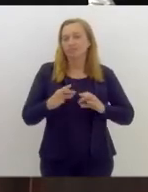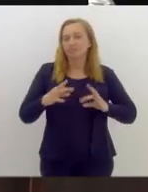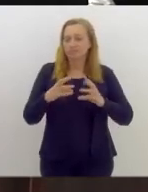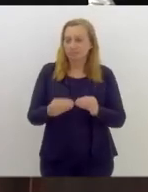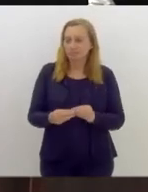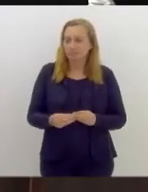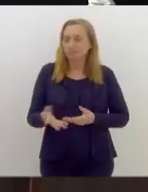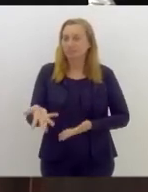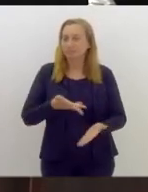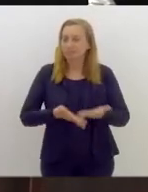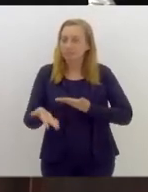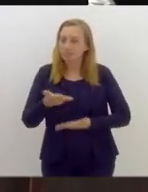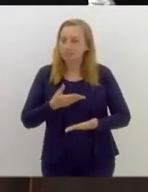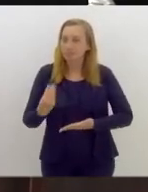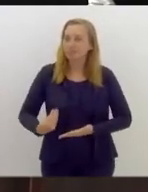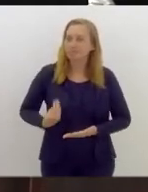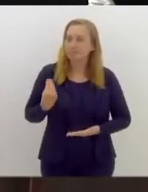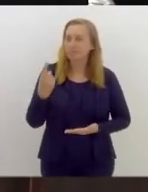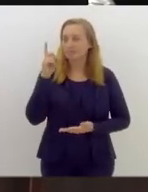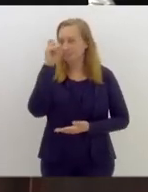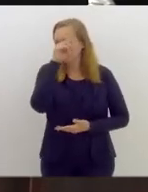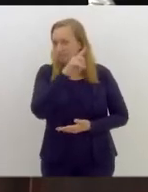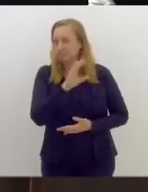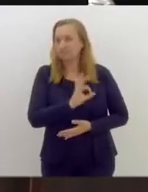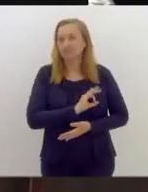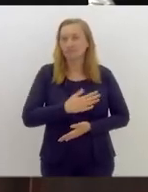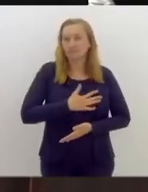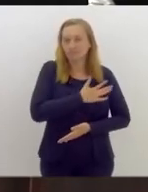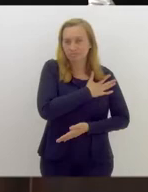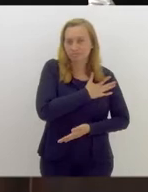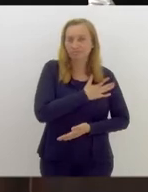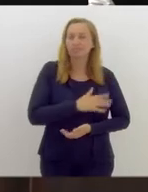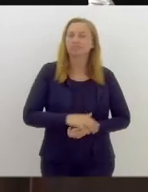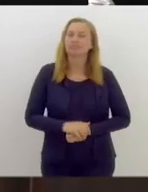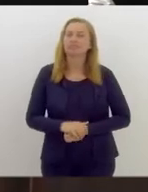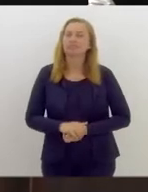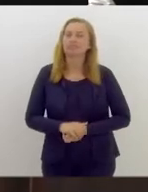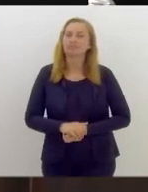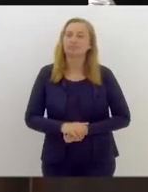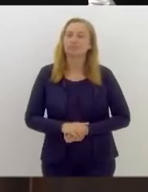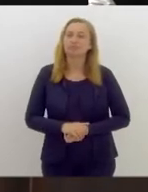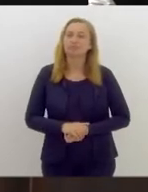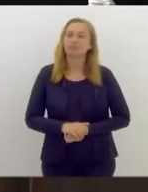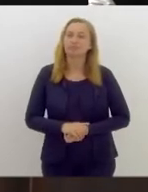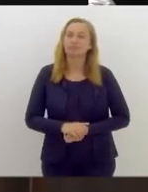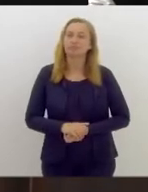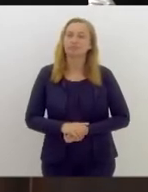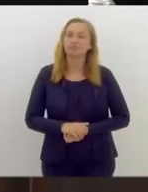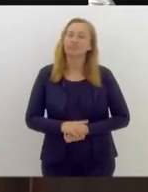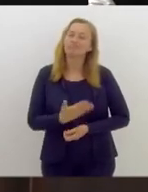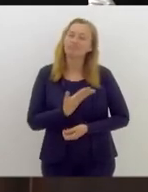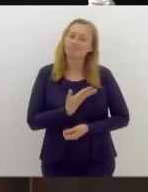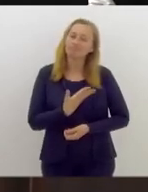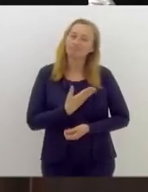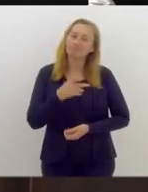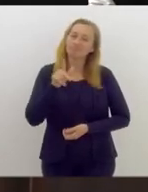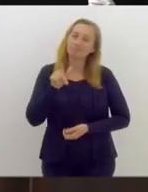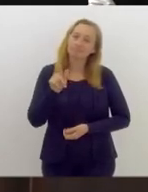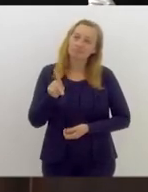tudo, compartilhando essa vida dura que é da polícia militar, do policial militar. E esse grande amigo,